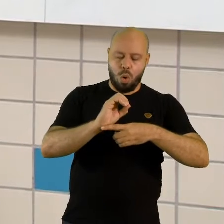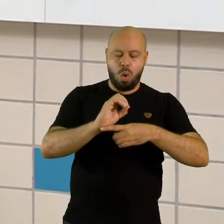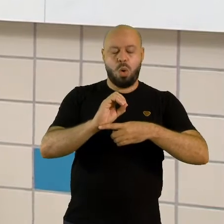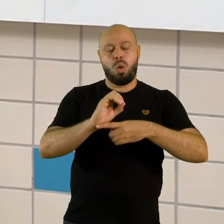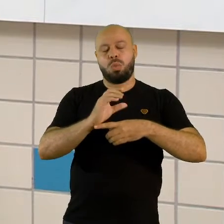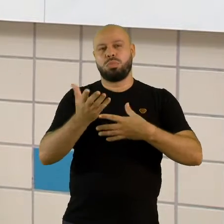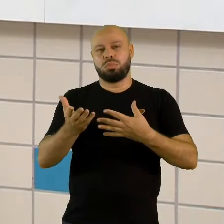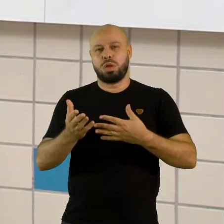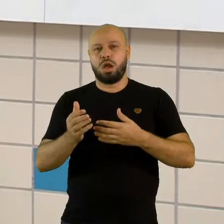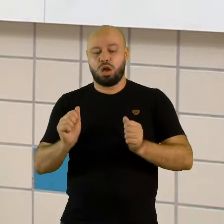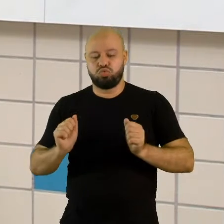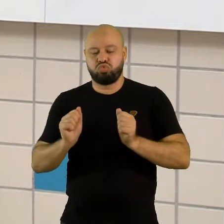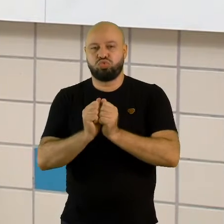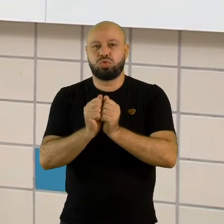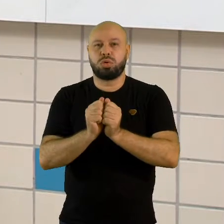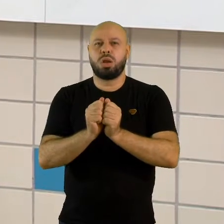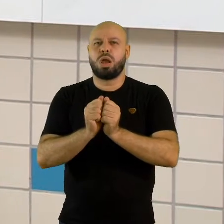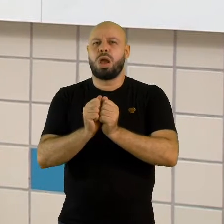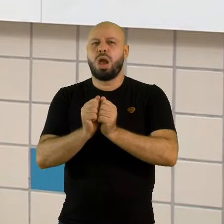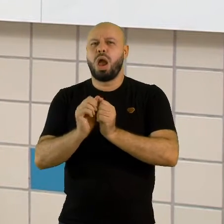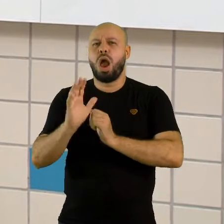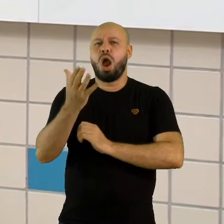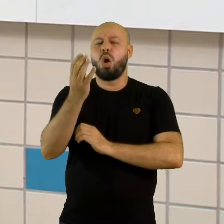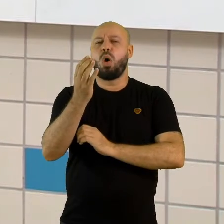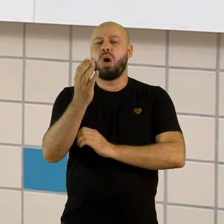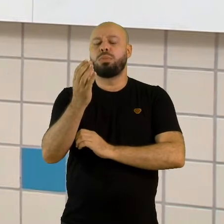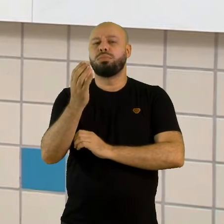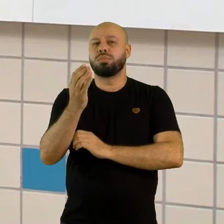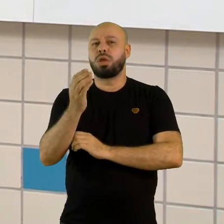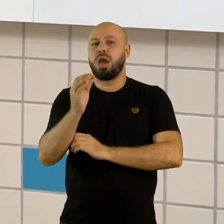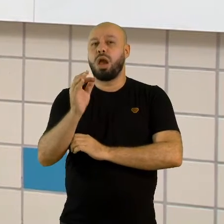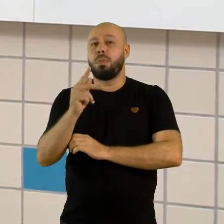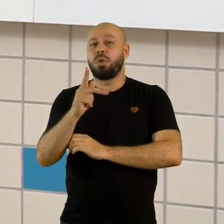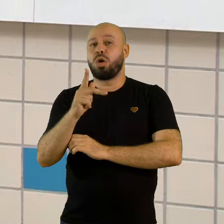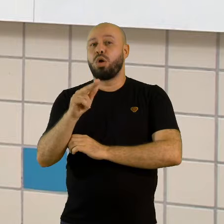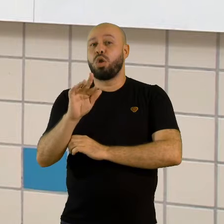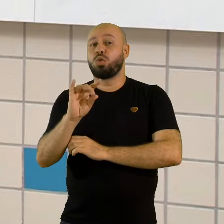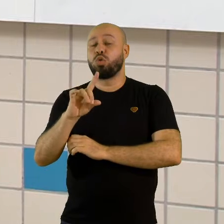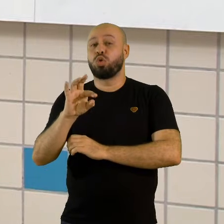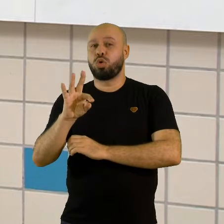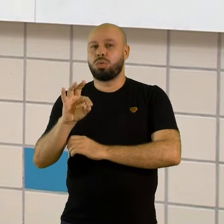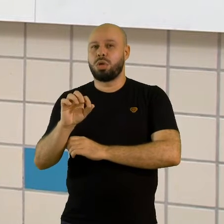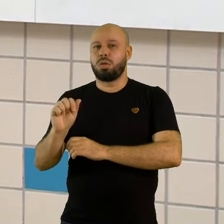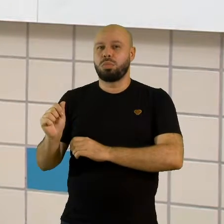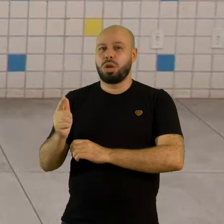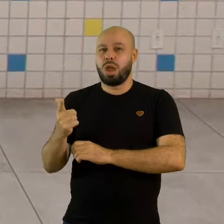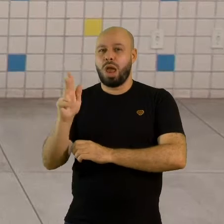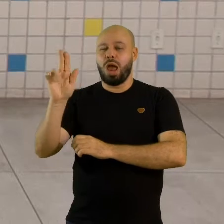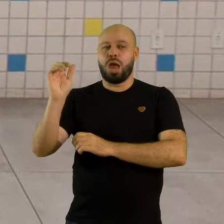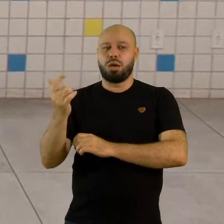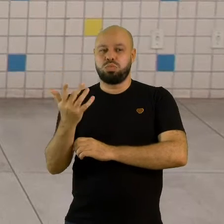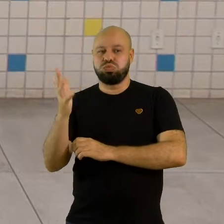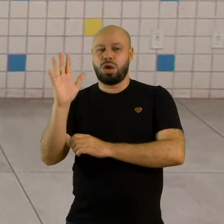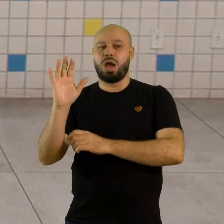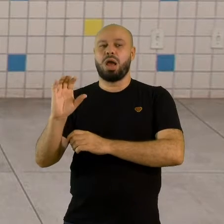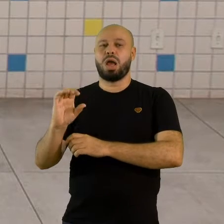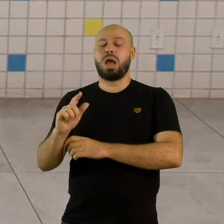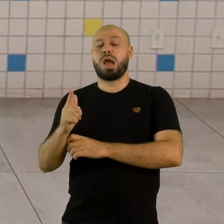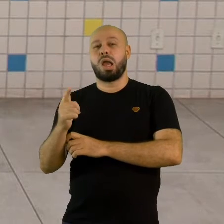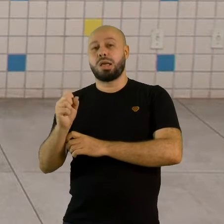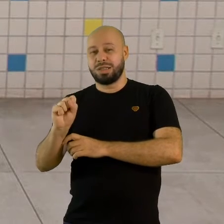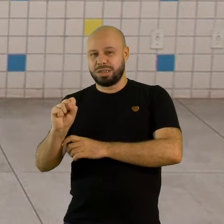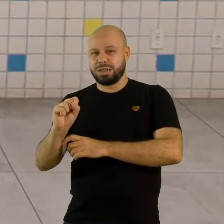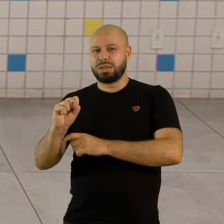reagentes. Juntas vão formar o produto, que é o que nós chamamos de gás carbônico. Para que uma reação